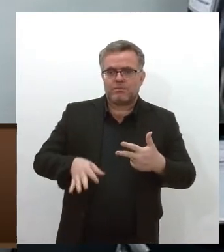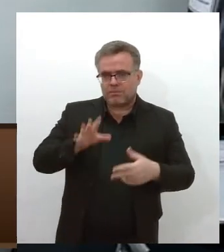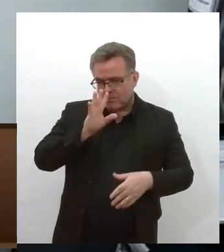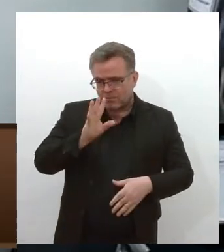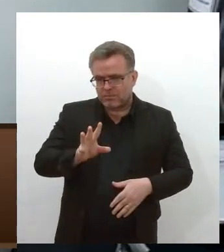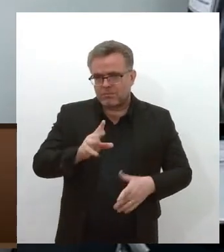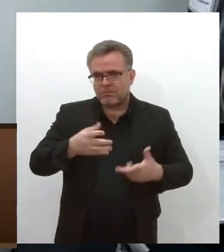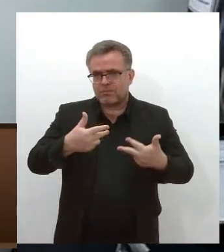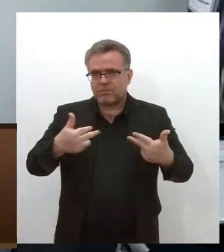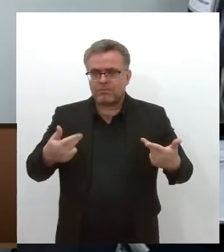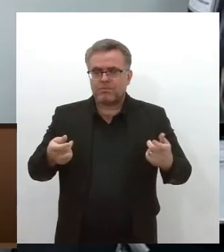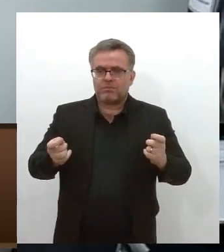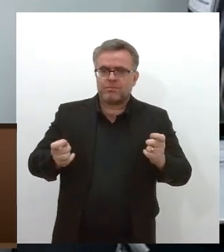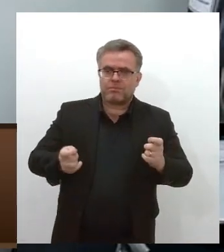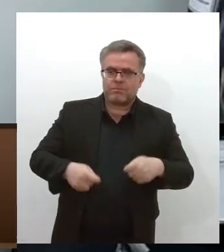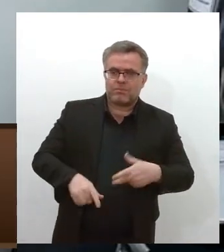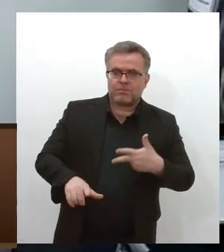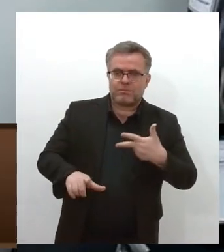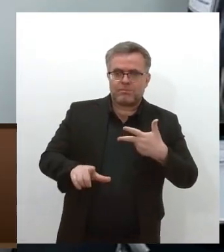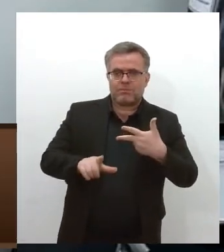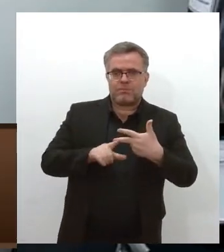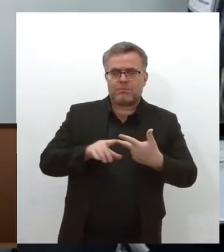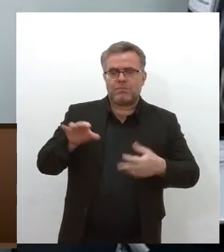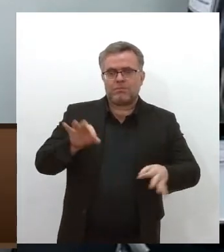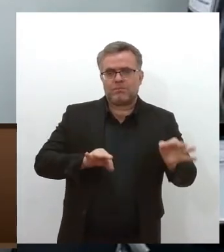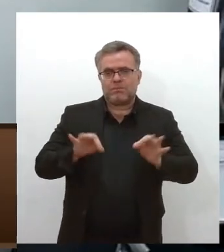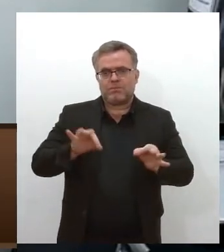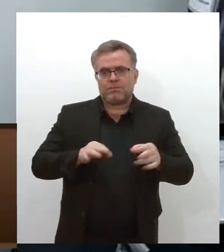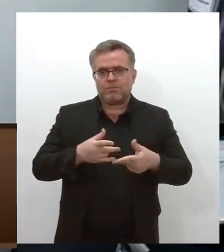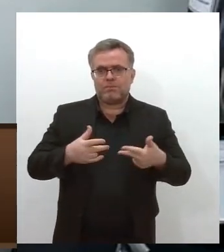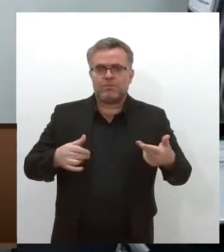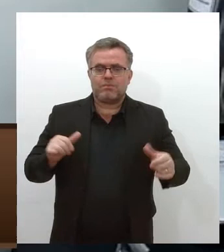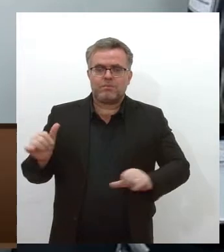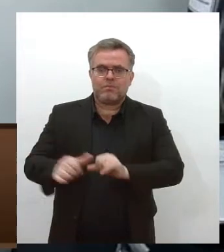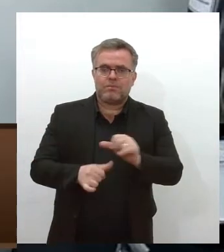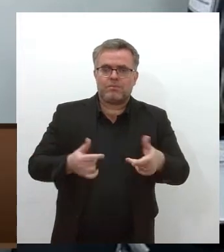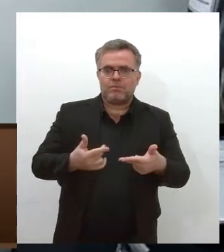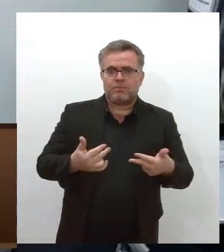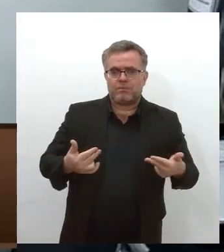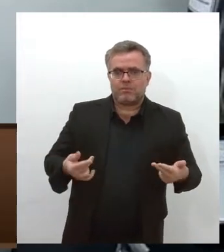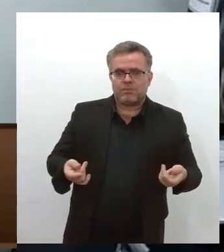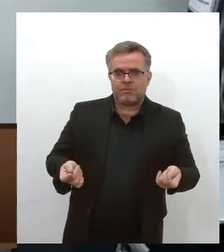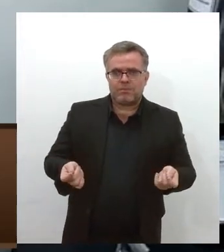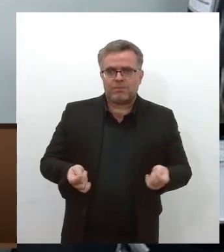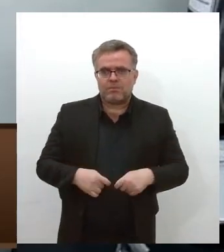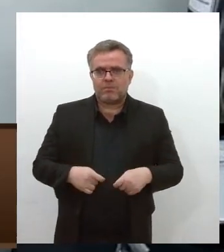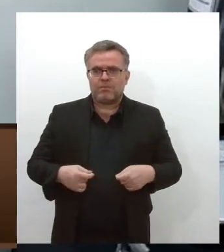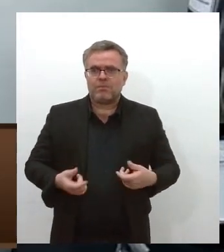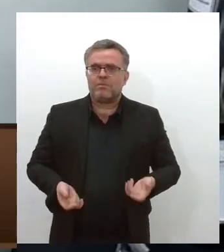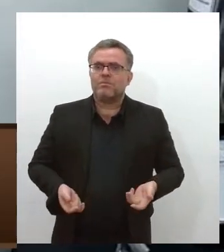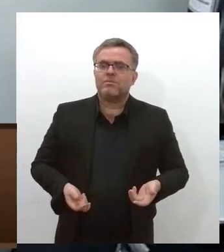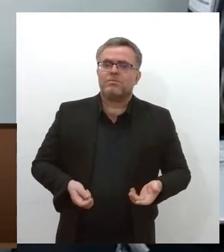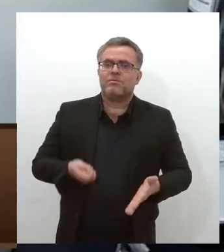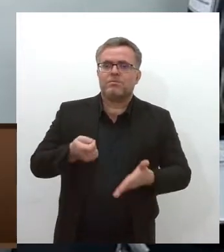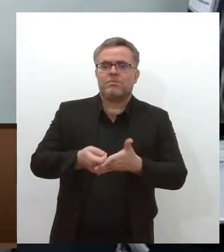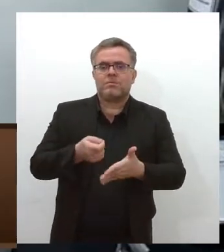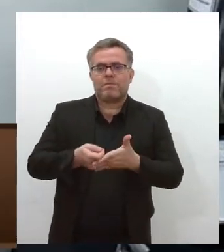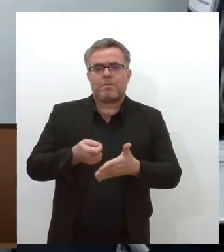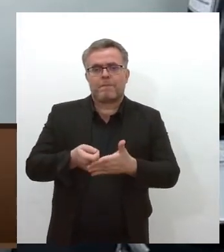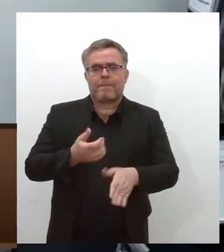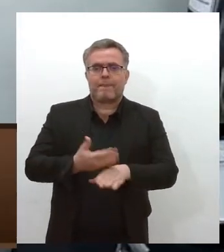só legisla. A gente tem que mudar um pouco essa expressão, tirar o termo legisla, coloca que o legislativo